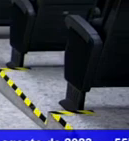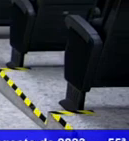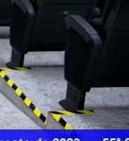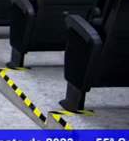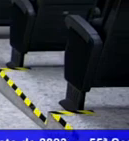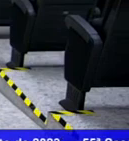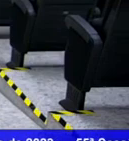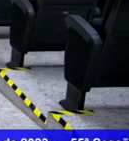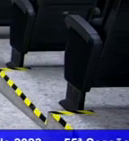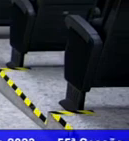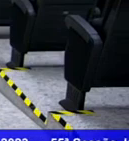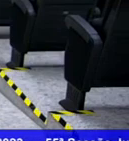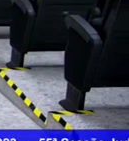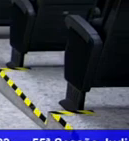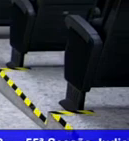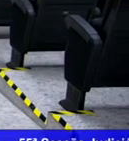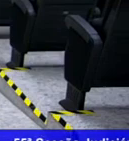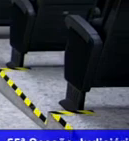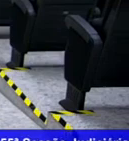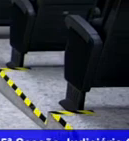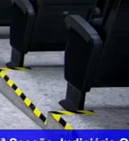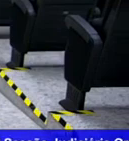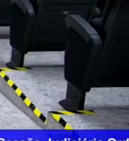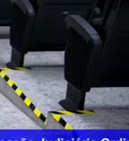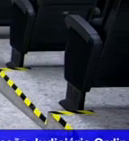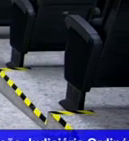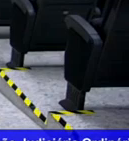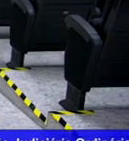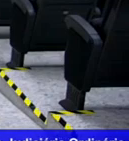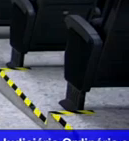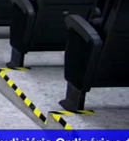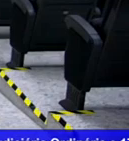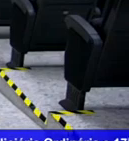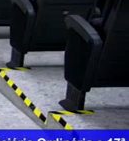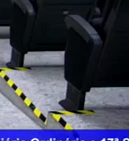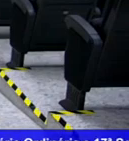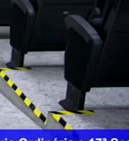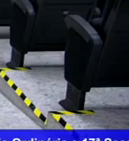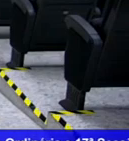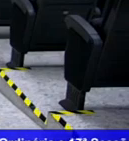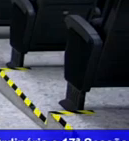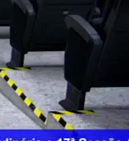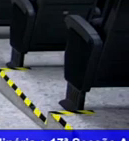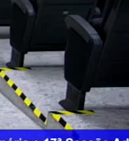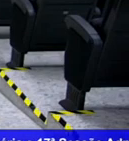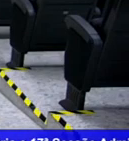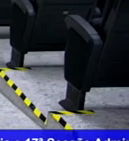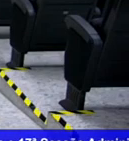bandeiras, ao lado direito e ao lado esquerdo, e 2 telões, também ao lado direito e ao lado esquerdo.